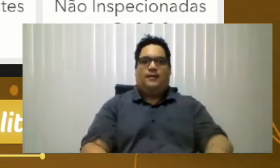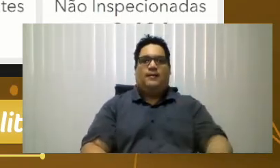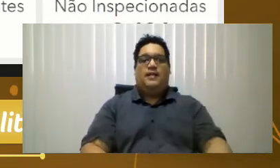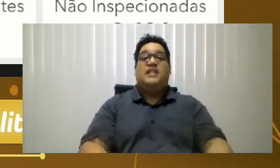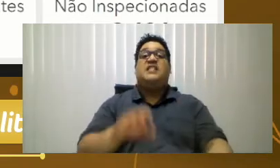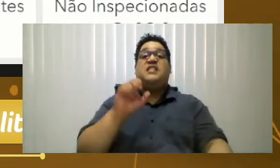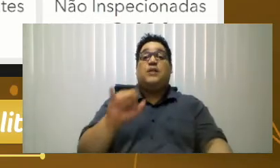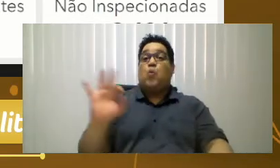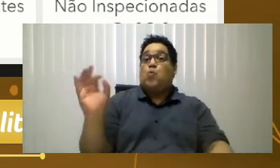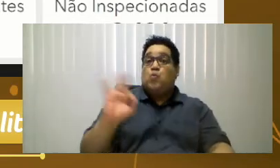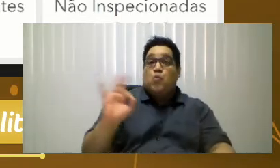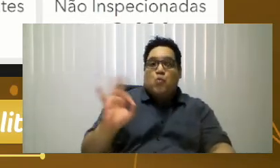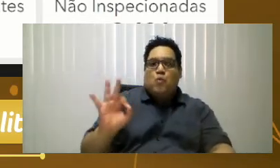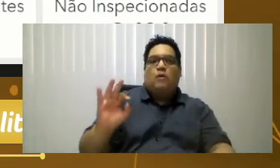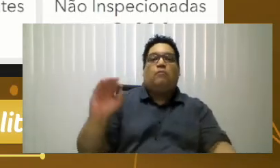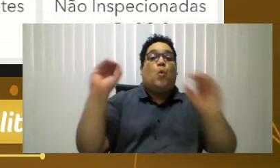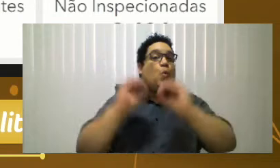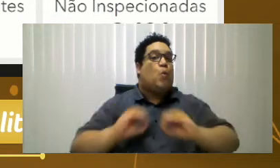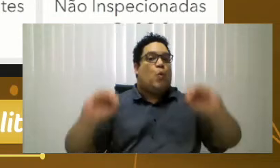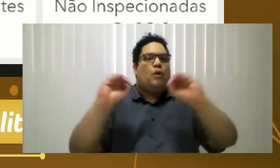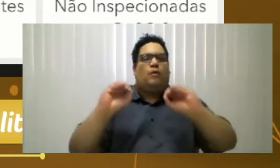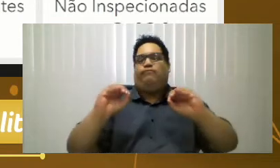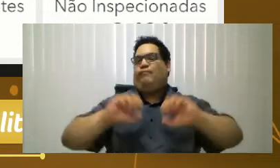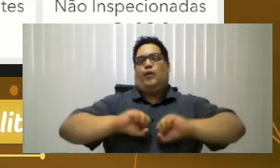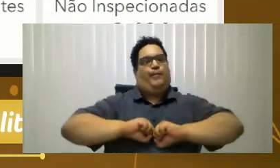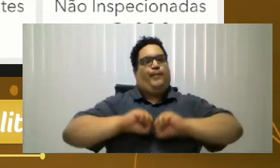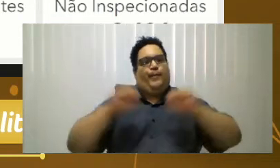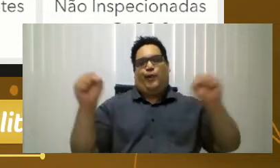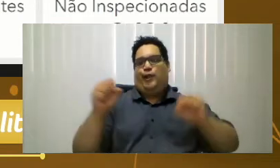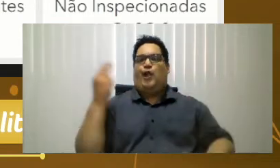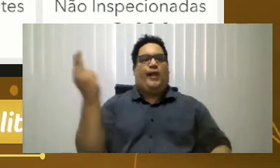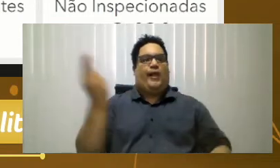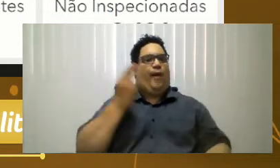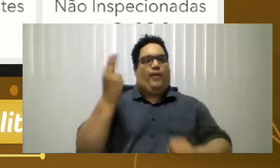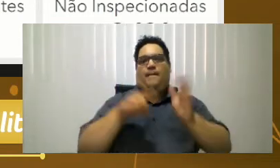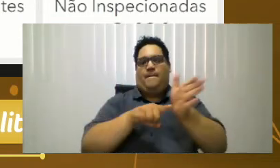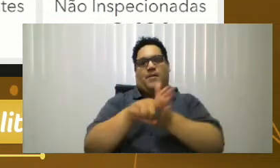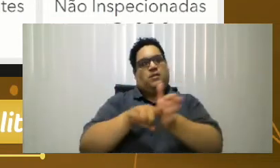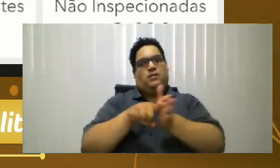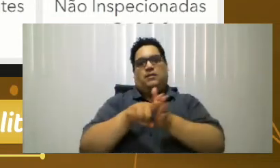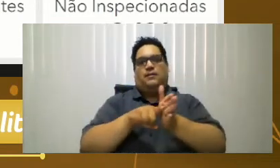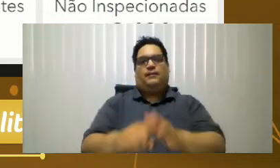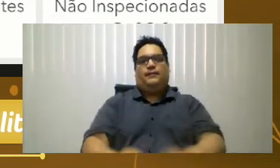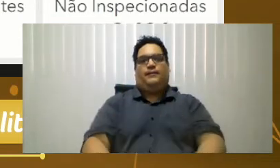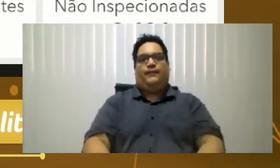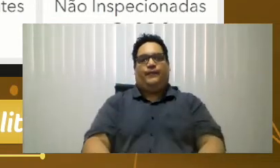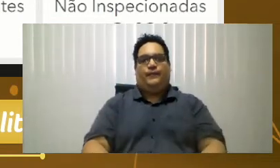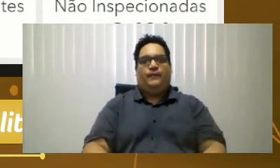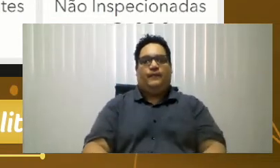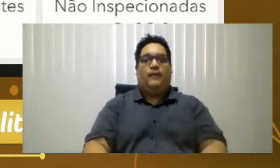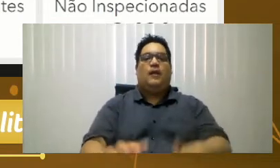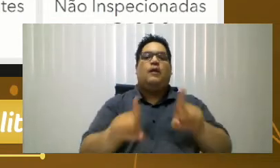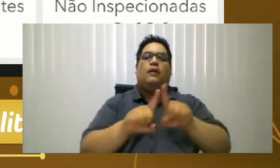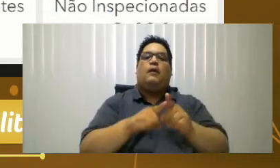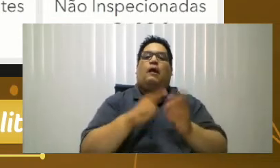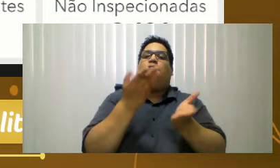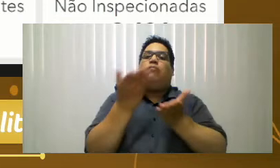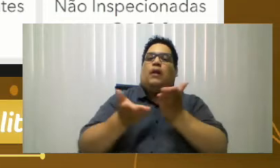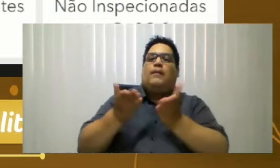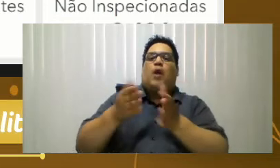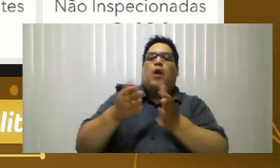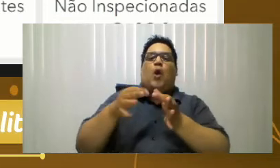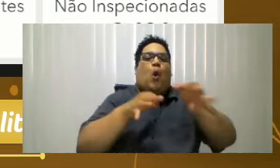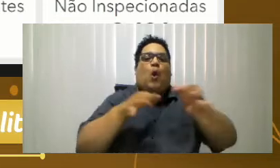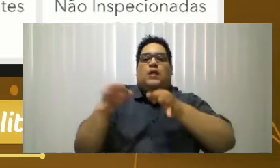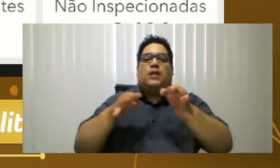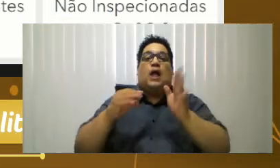esse alicerce, não seria possível fazer todas essas pesquisas, né? Além de ter todo o tratamento dos dados por trás